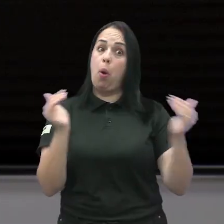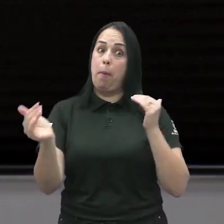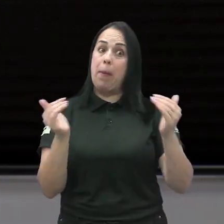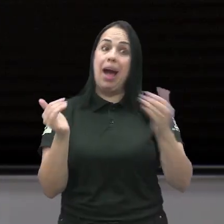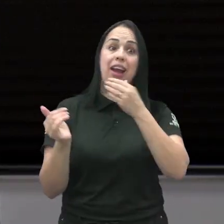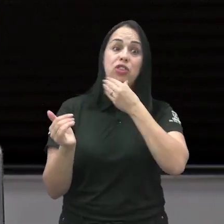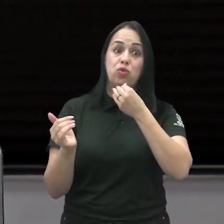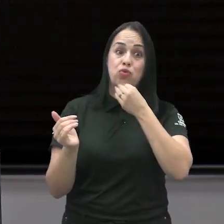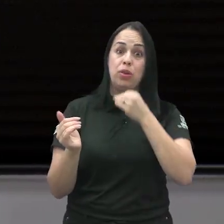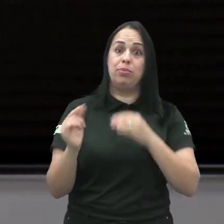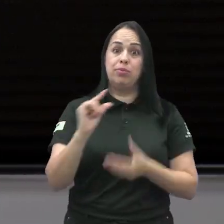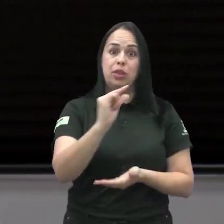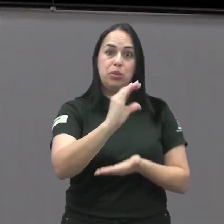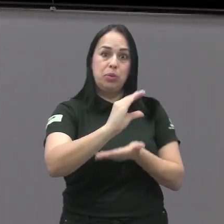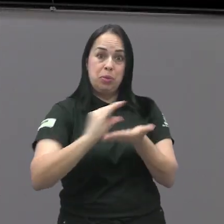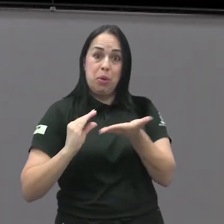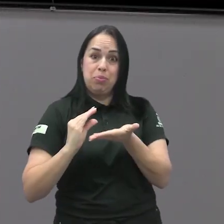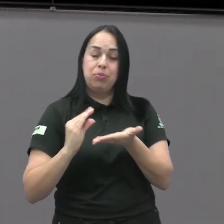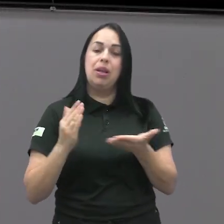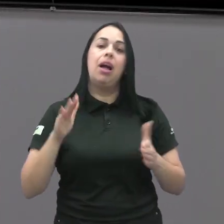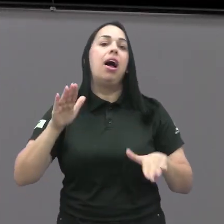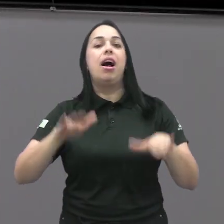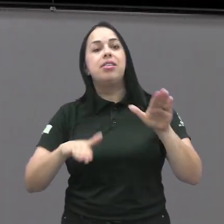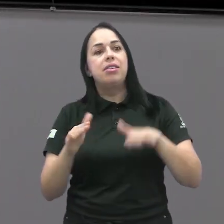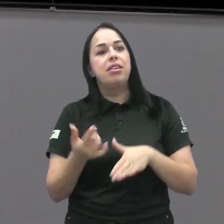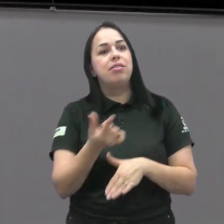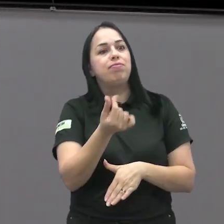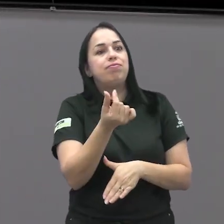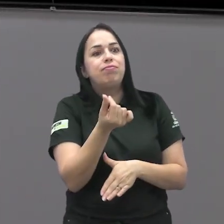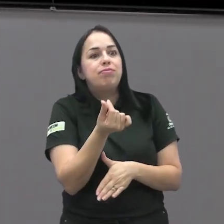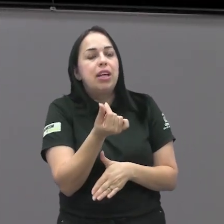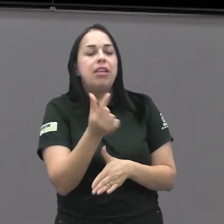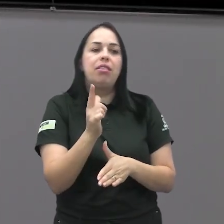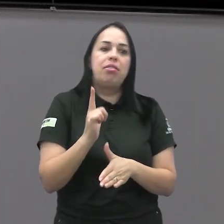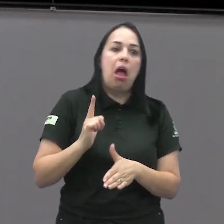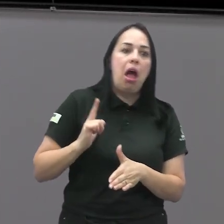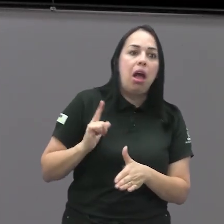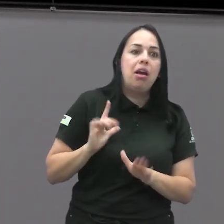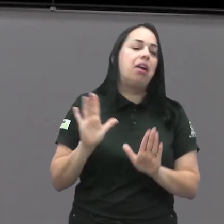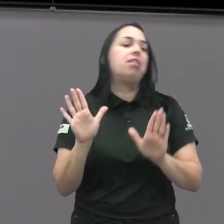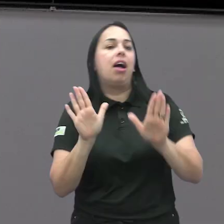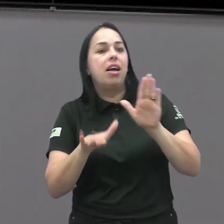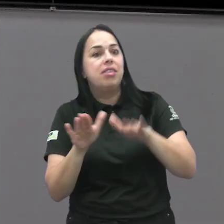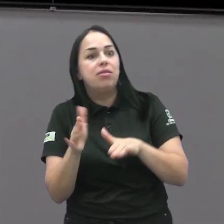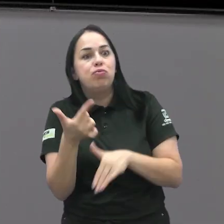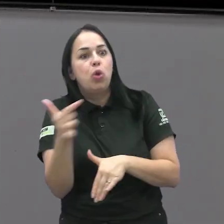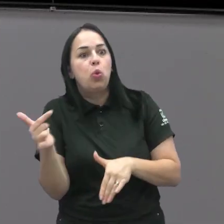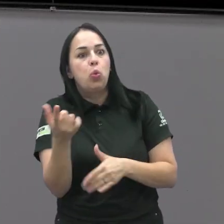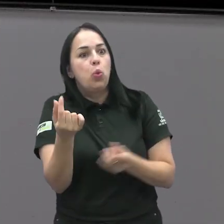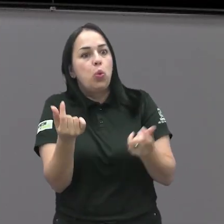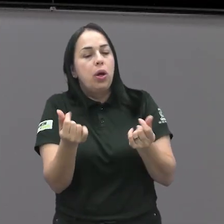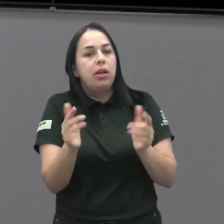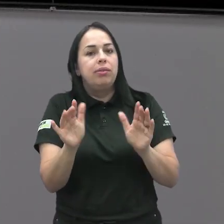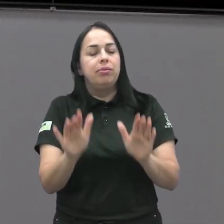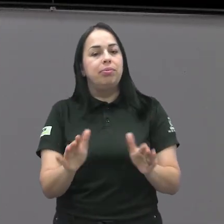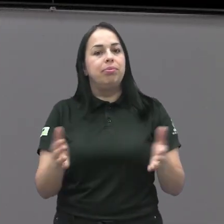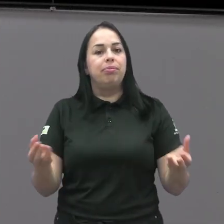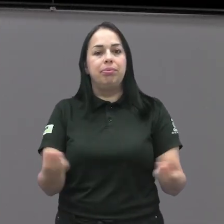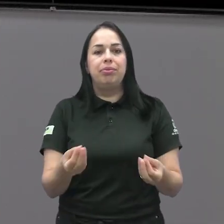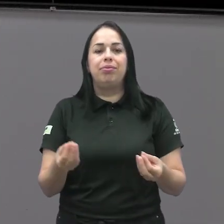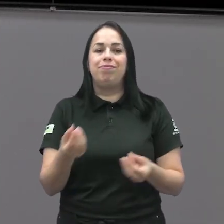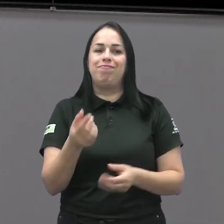perto do que os homens recebem. Tinha vezes que a gente recebia, tinha vezes que a gente não recebia, e aí